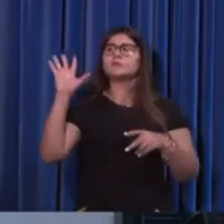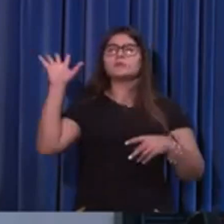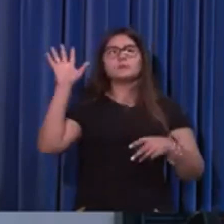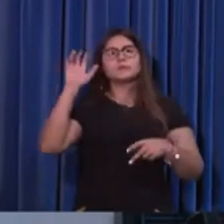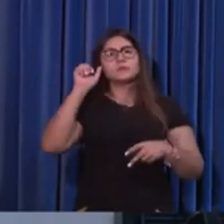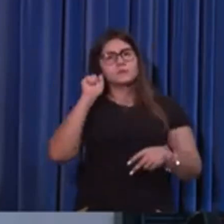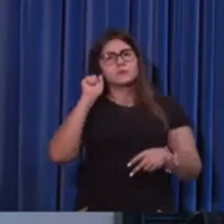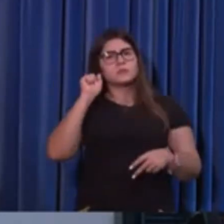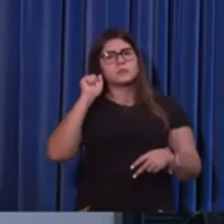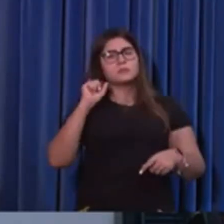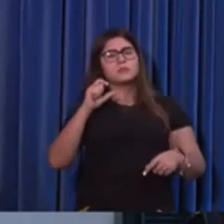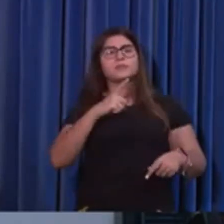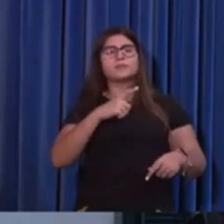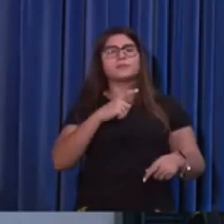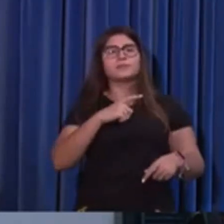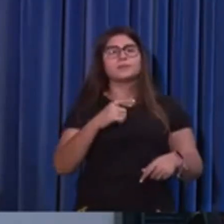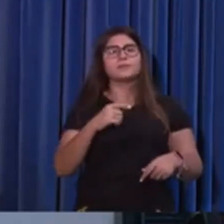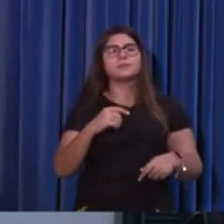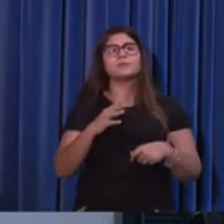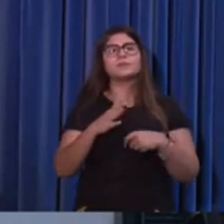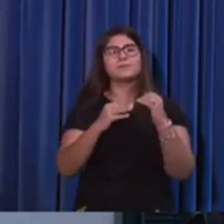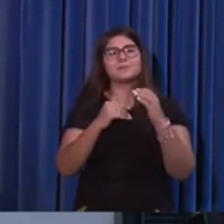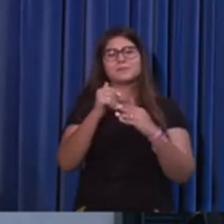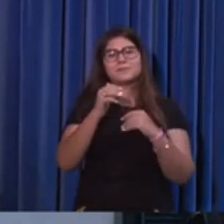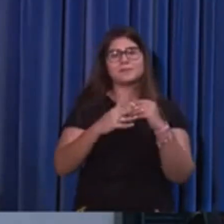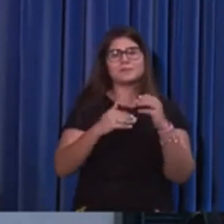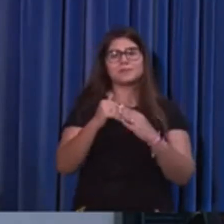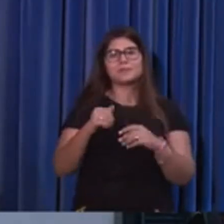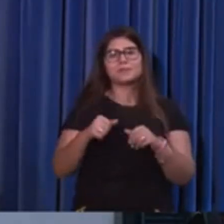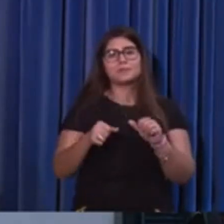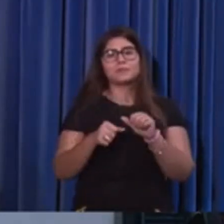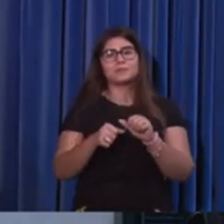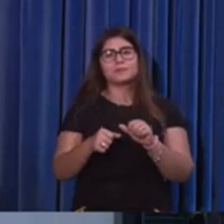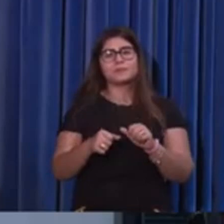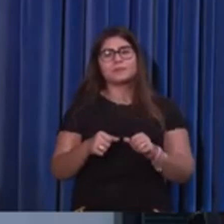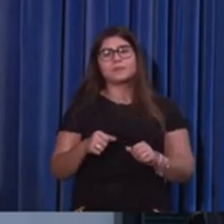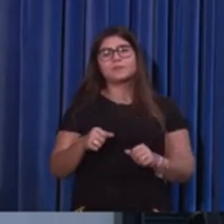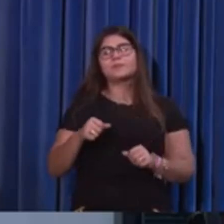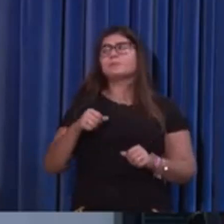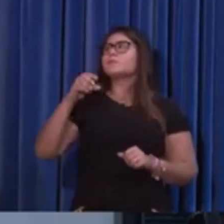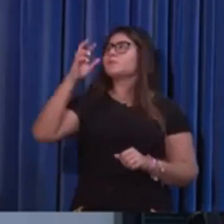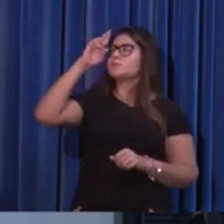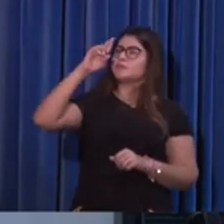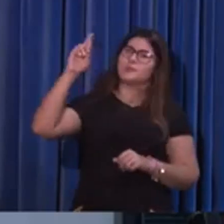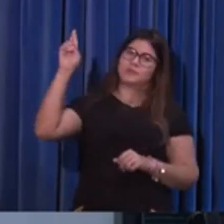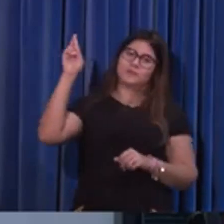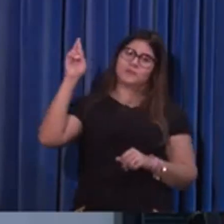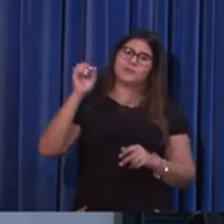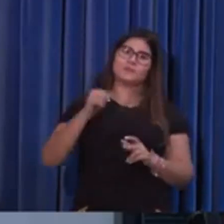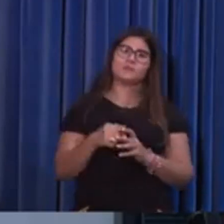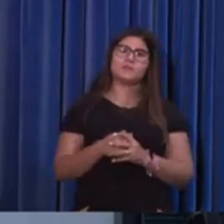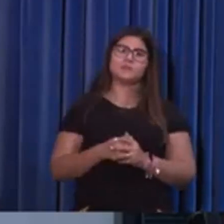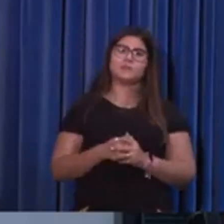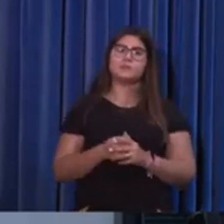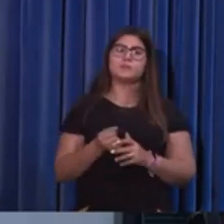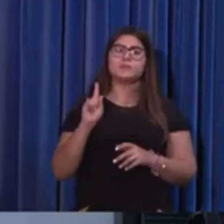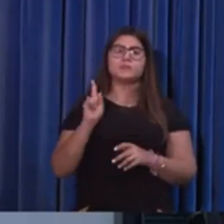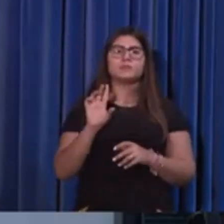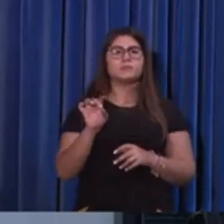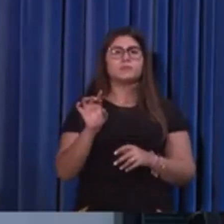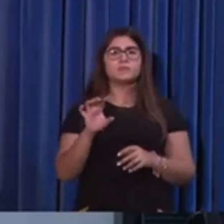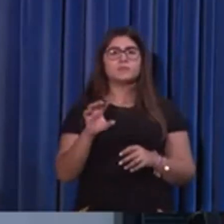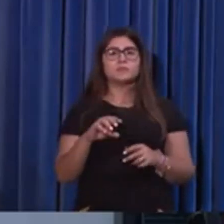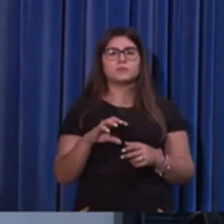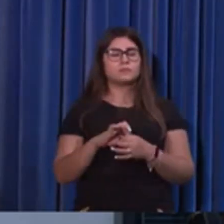E ali houve a operação do milagre de Deus, uma operação não só de libertação do cárcere físico, mas